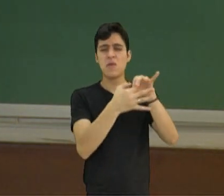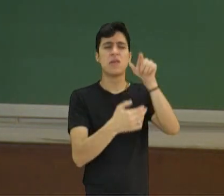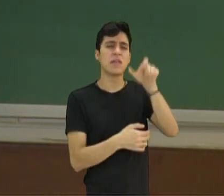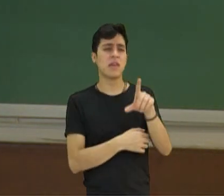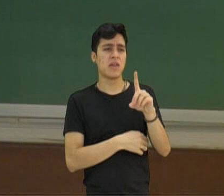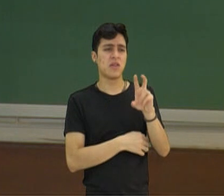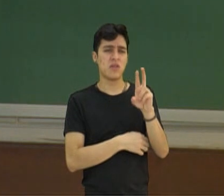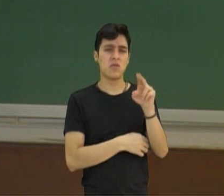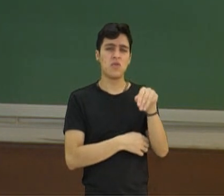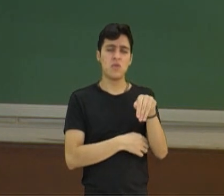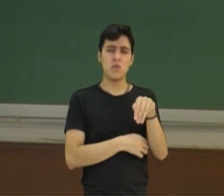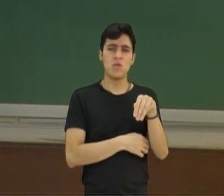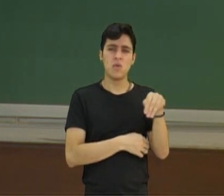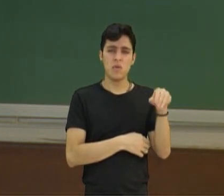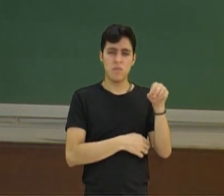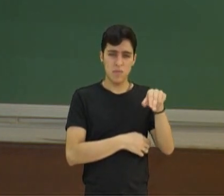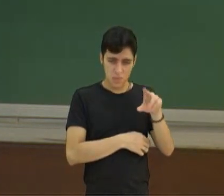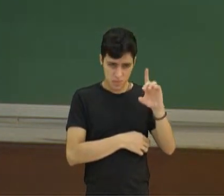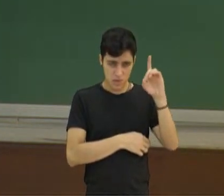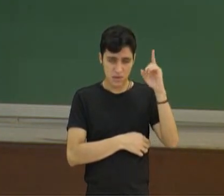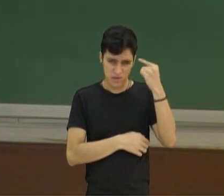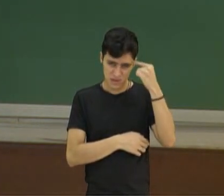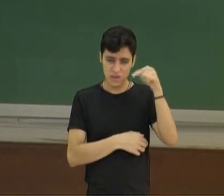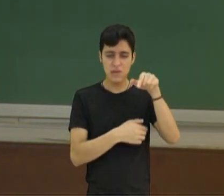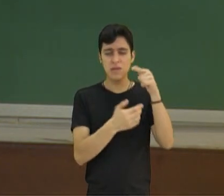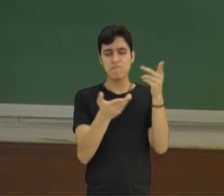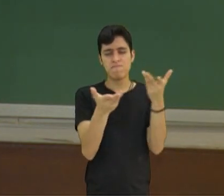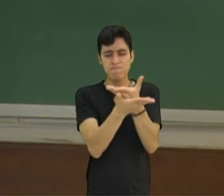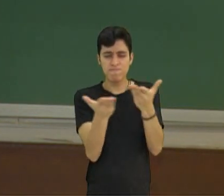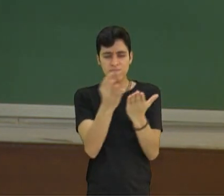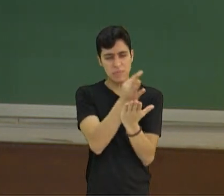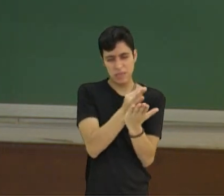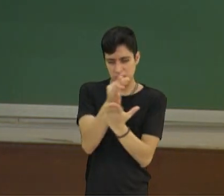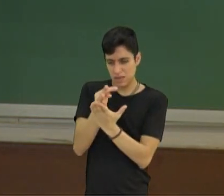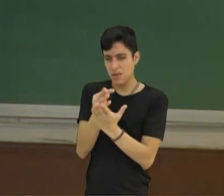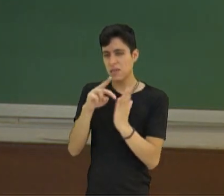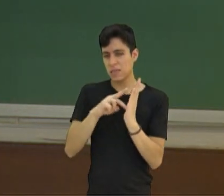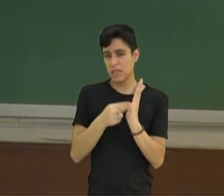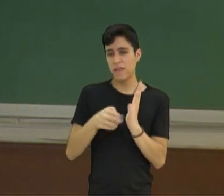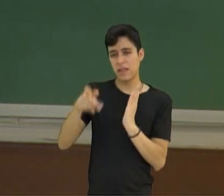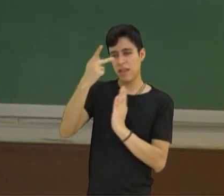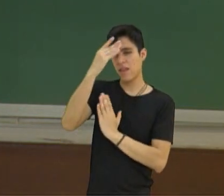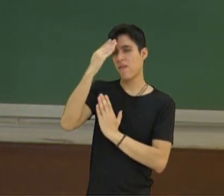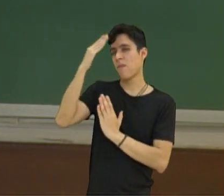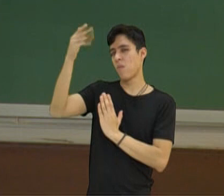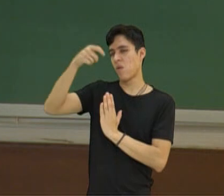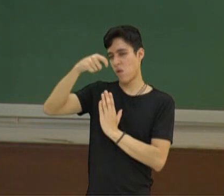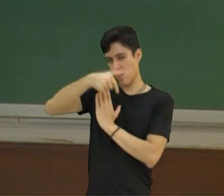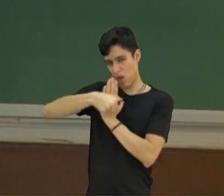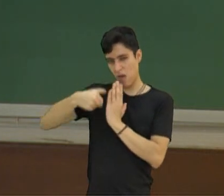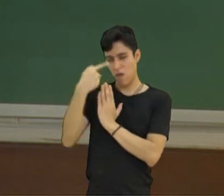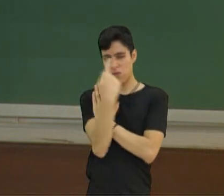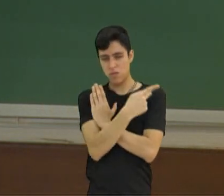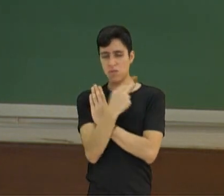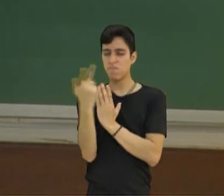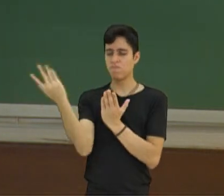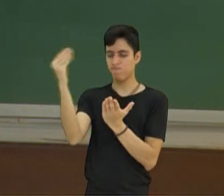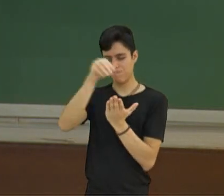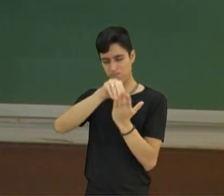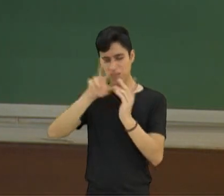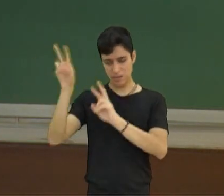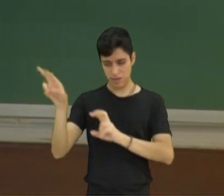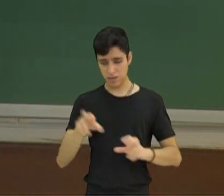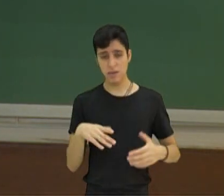também, a ideia, uma intertextualidade, uma menção a um texto muito famoso desse autor. Na